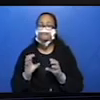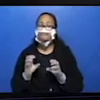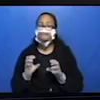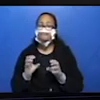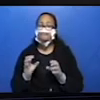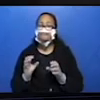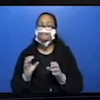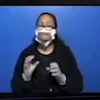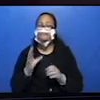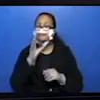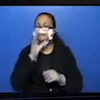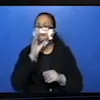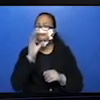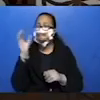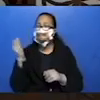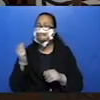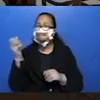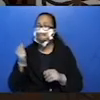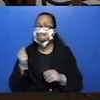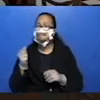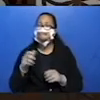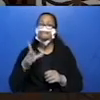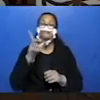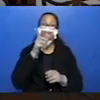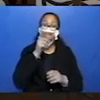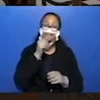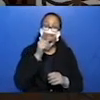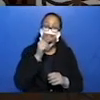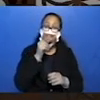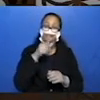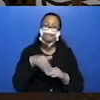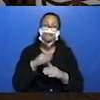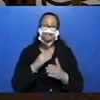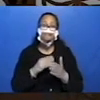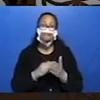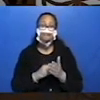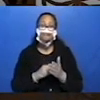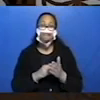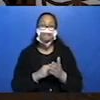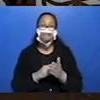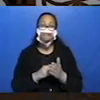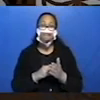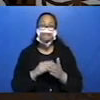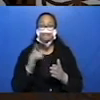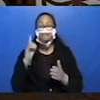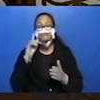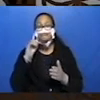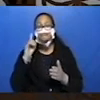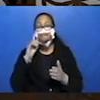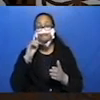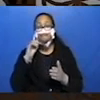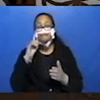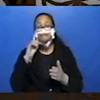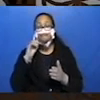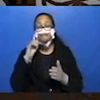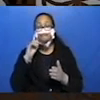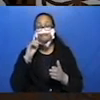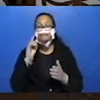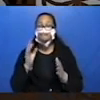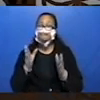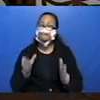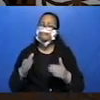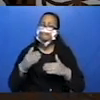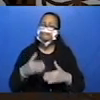tenho aqui. Água todos os dias e uma caixa ou um lugar bem